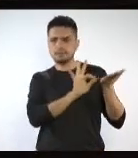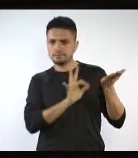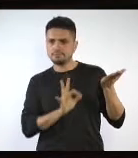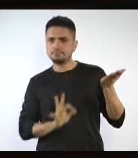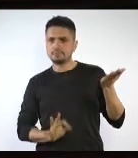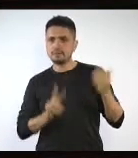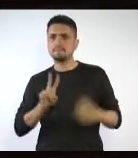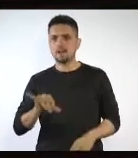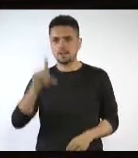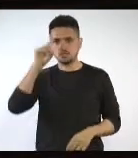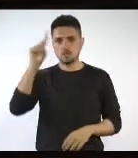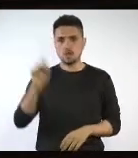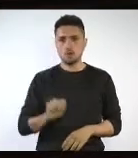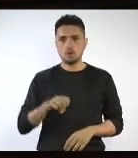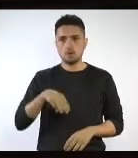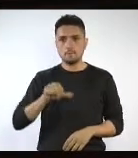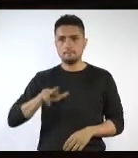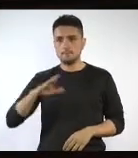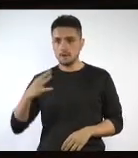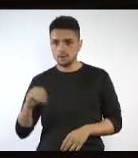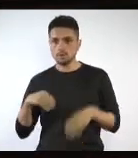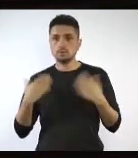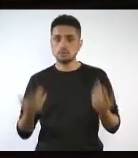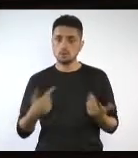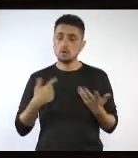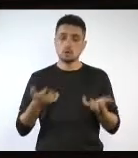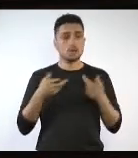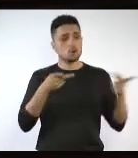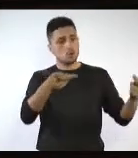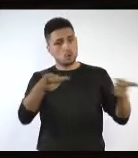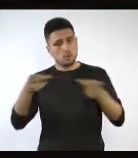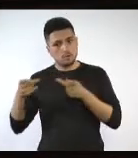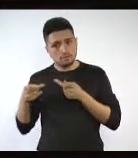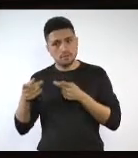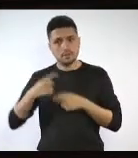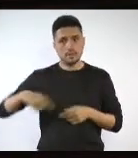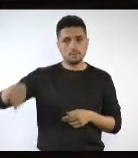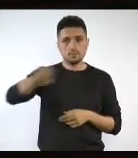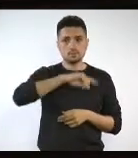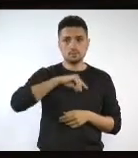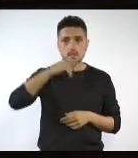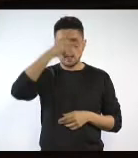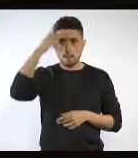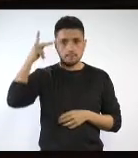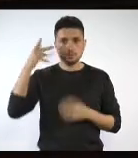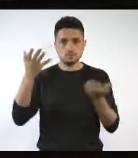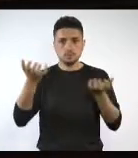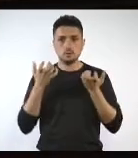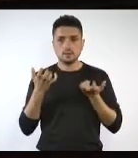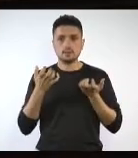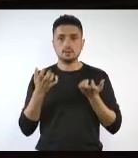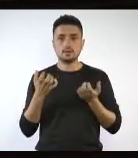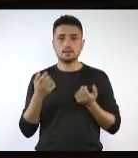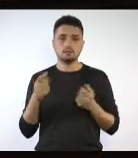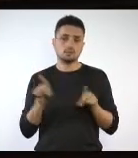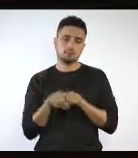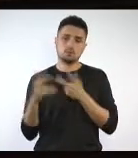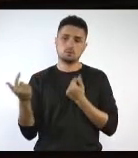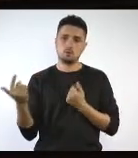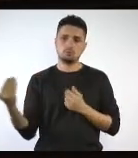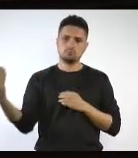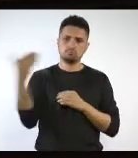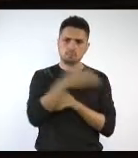de março, e aqui eu gostaria já de deixar um convite para as pessoas que querem, assim como nós, ocupar